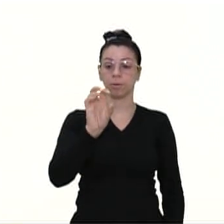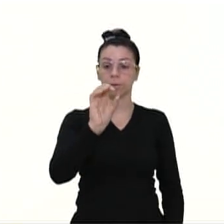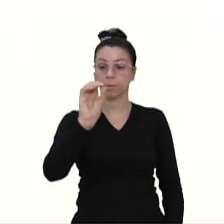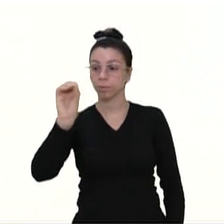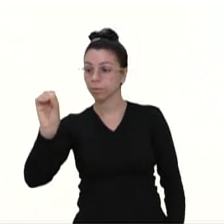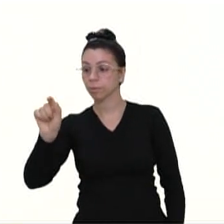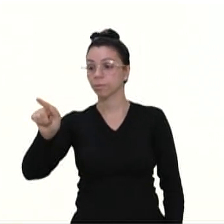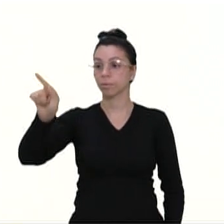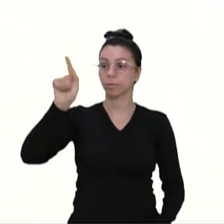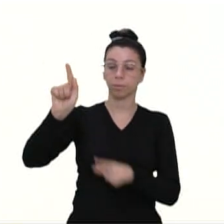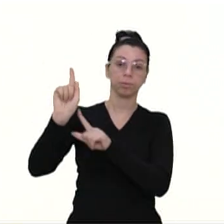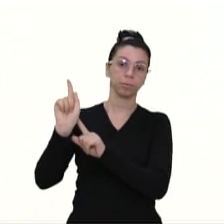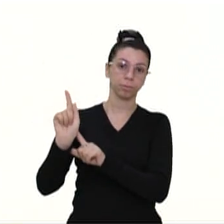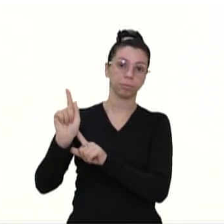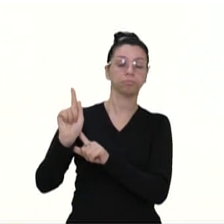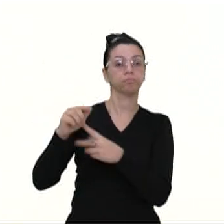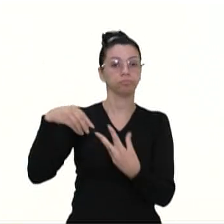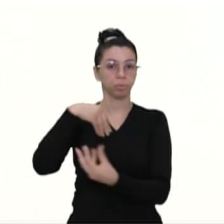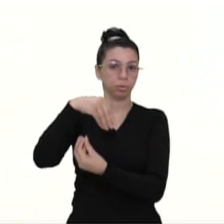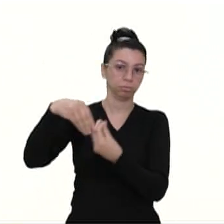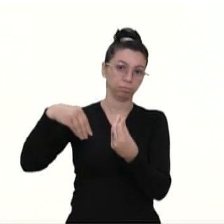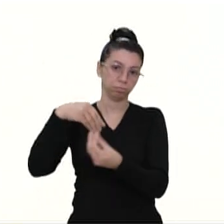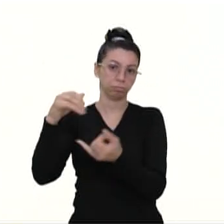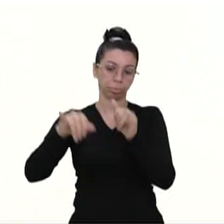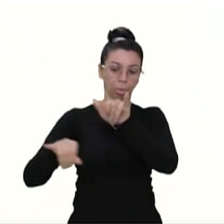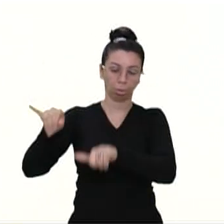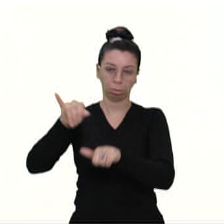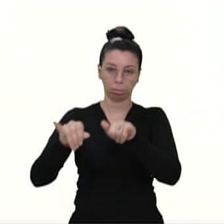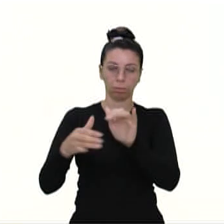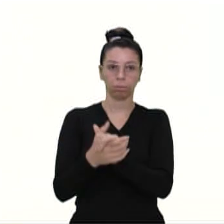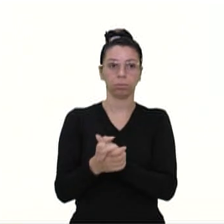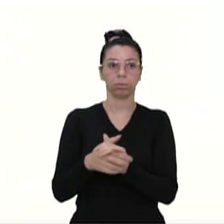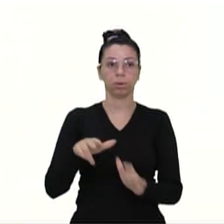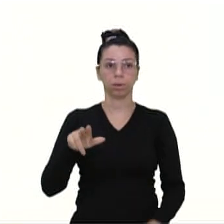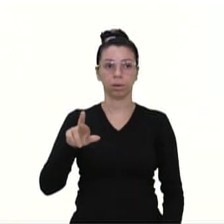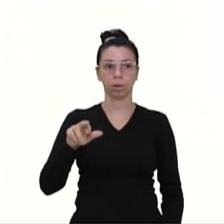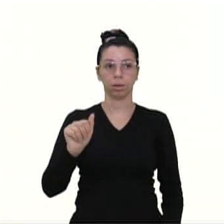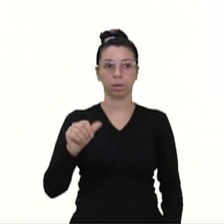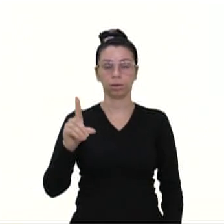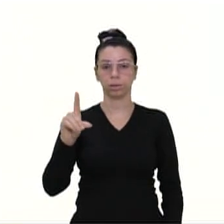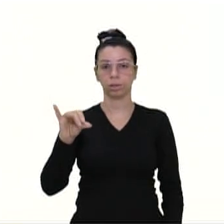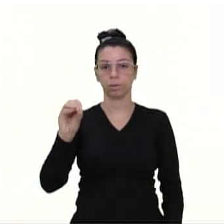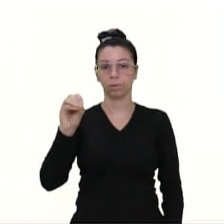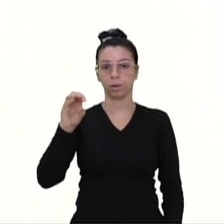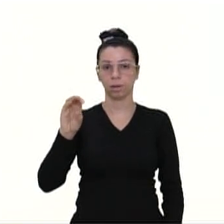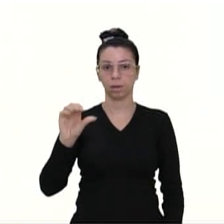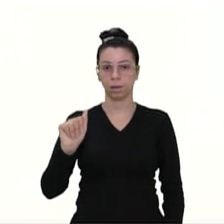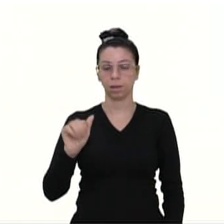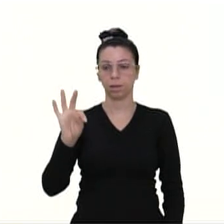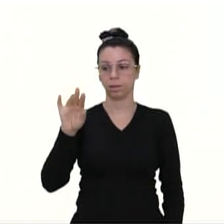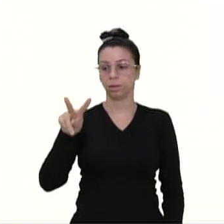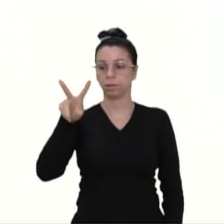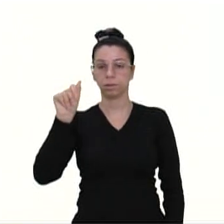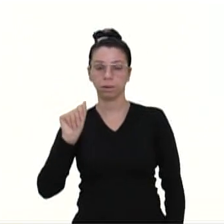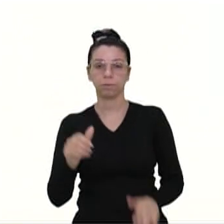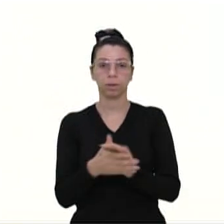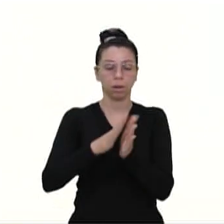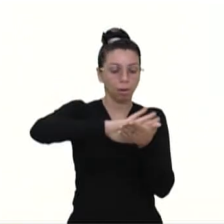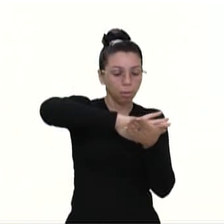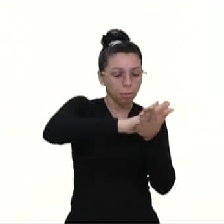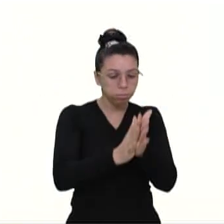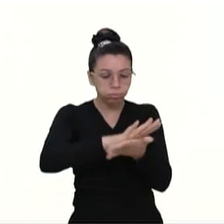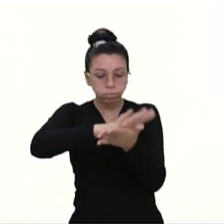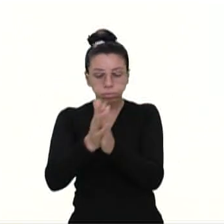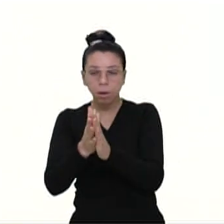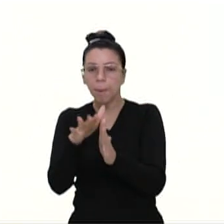500 gramas de uma substância radioativa que se desintegra a